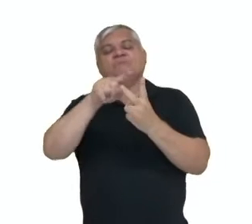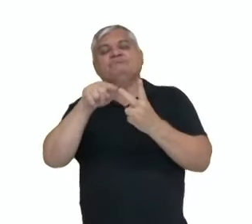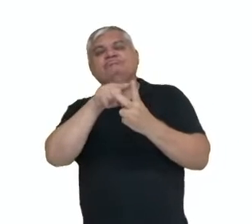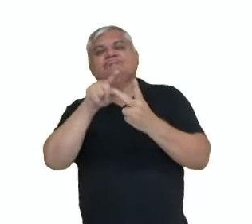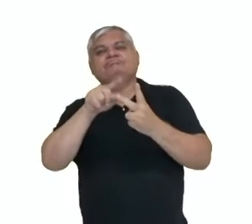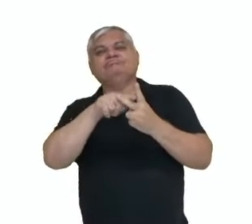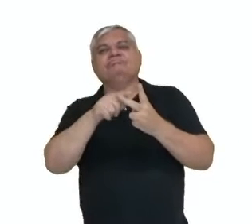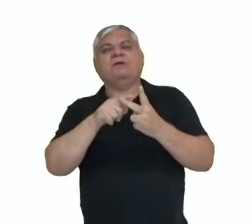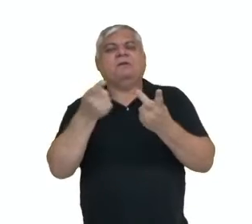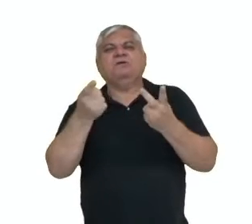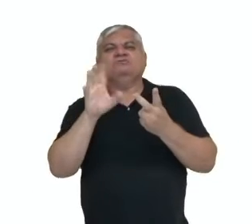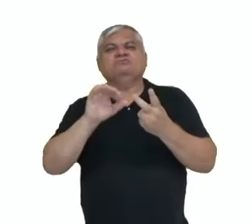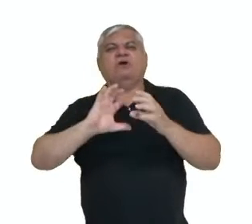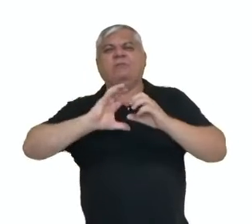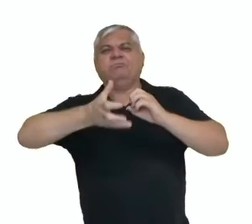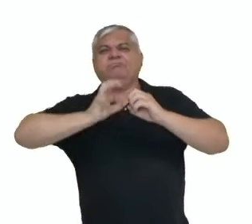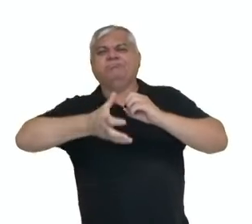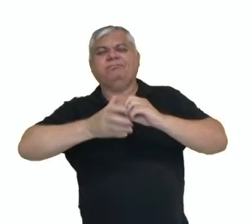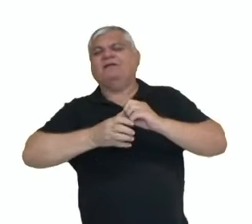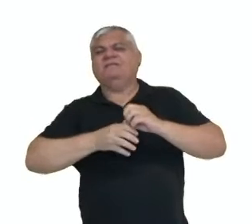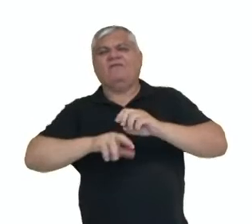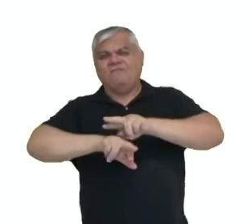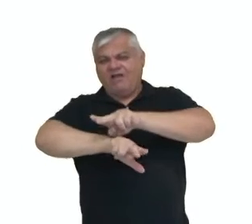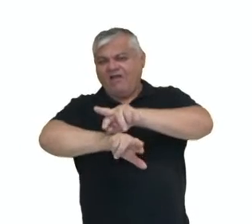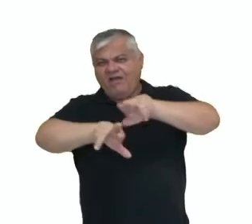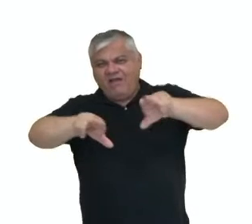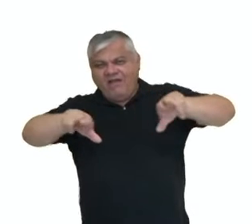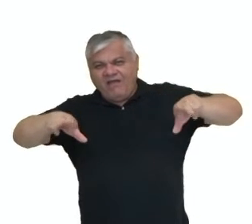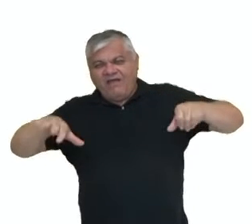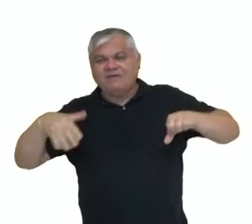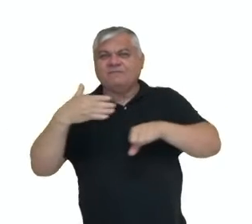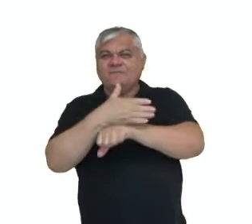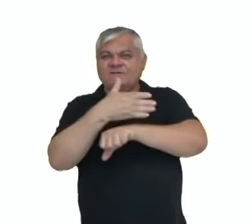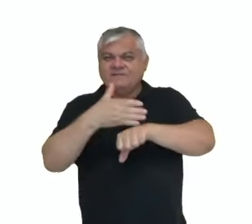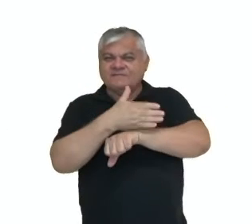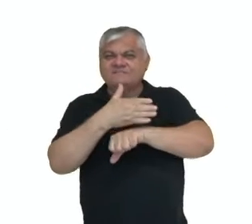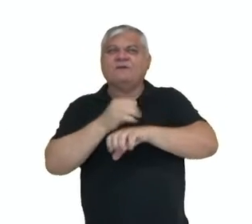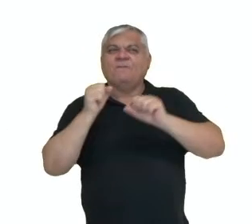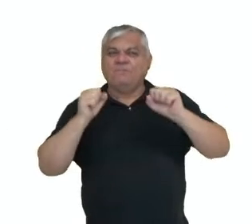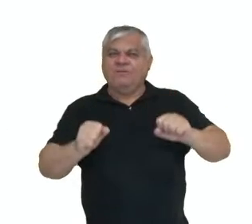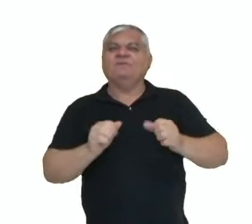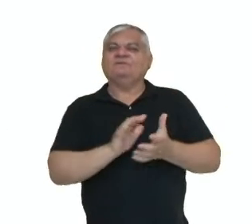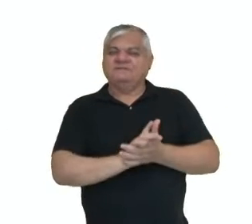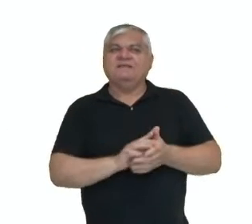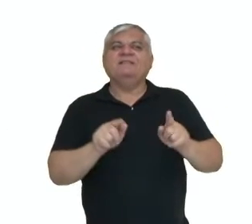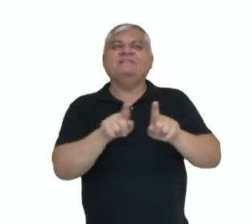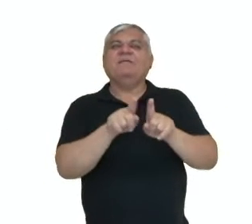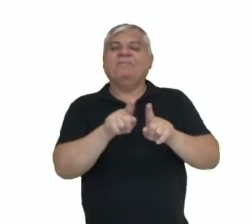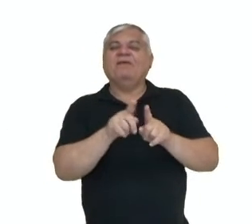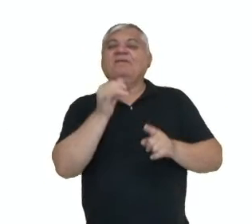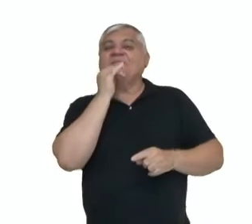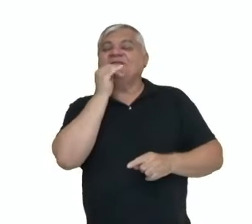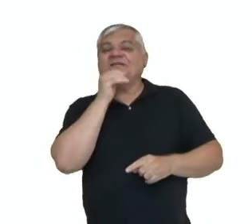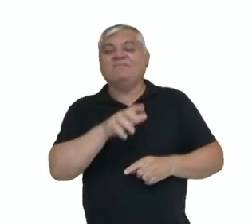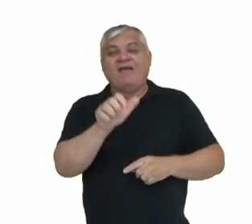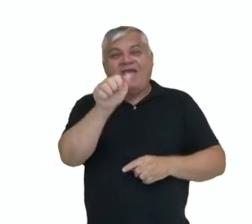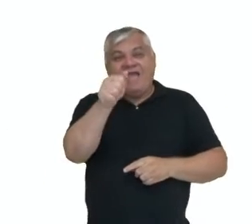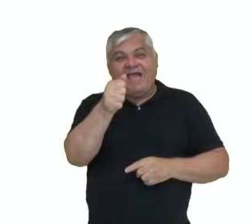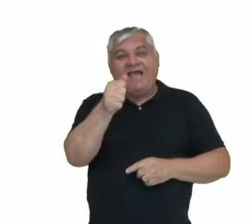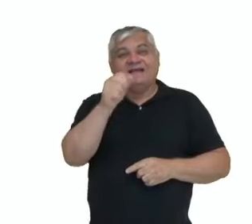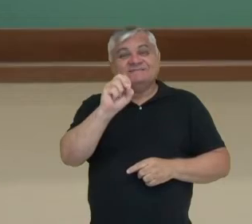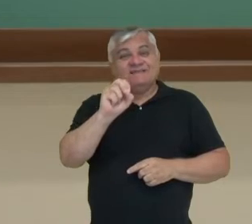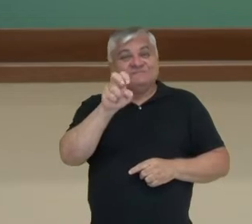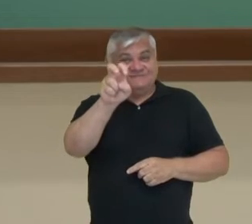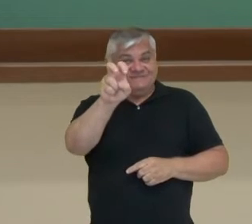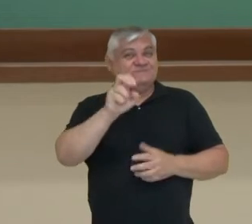o retorno aí ao pluripartidarismo e também a extinção do ato institucional número 5. Isso tudo se